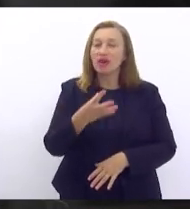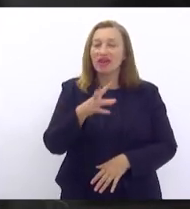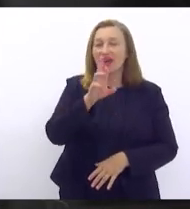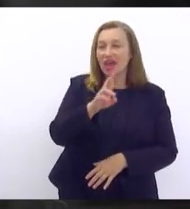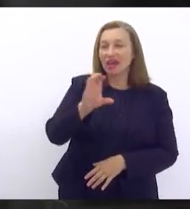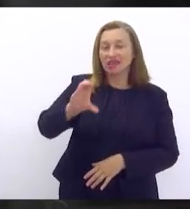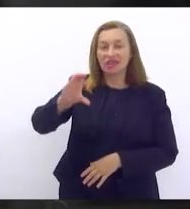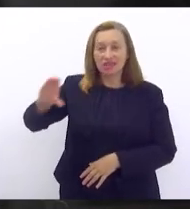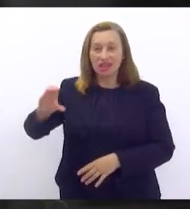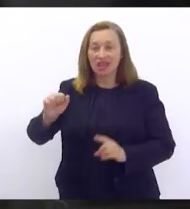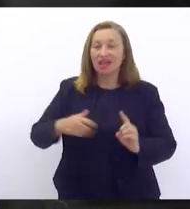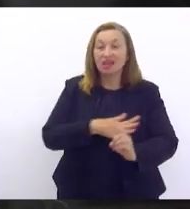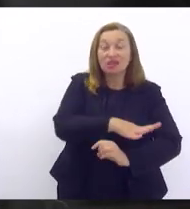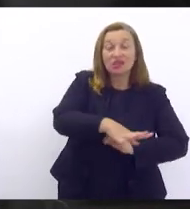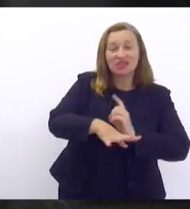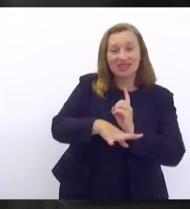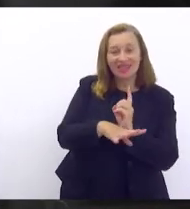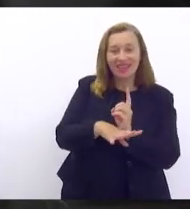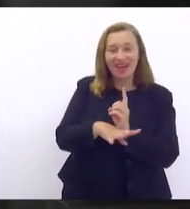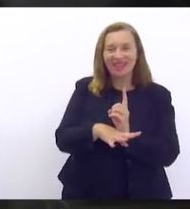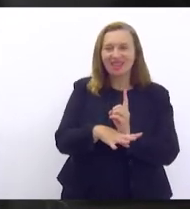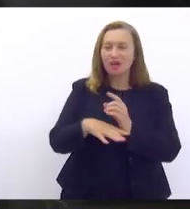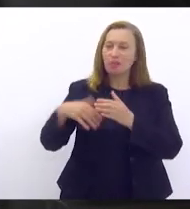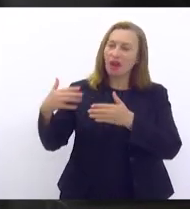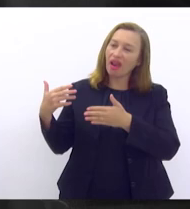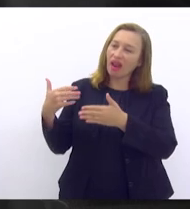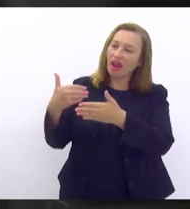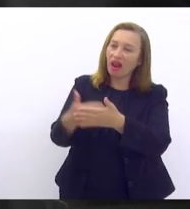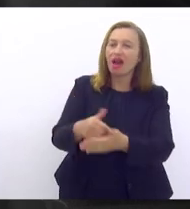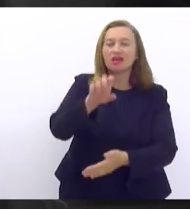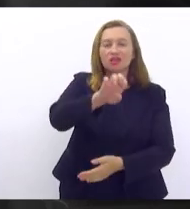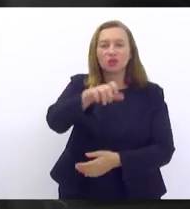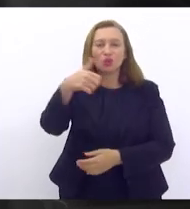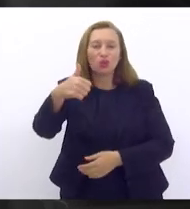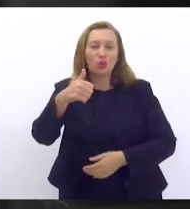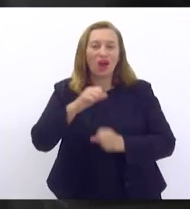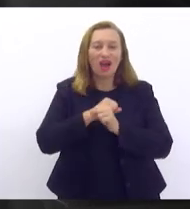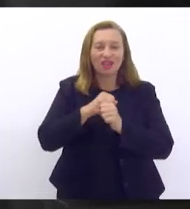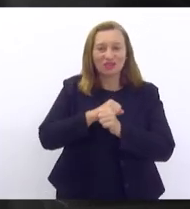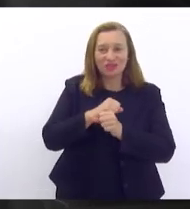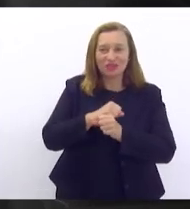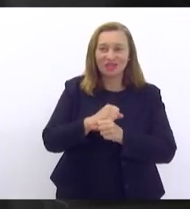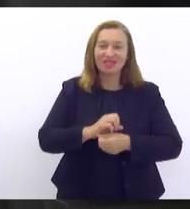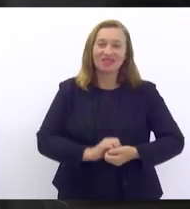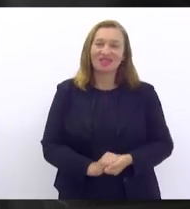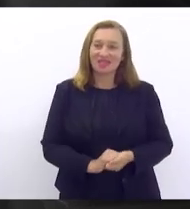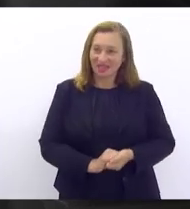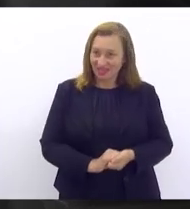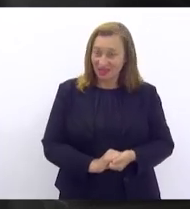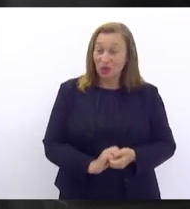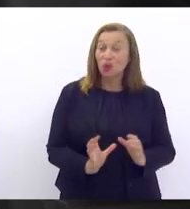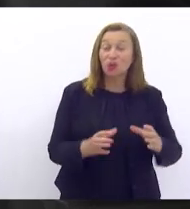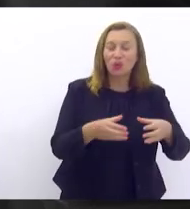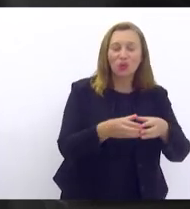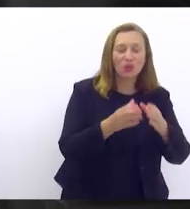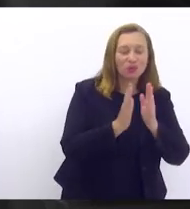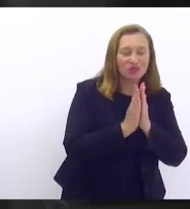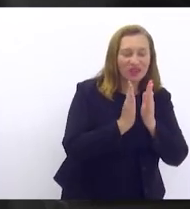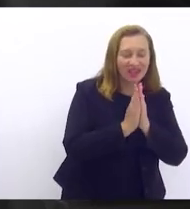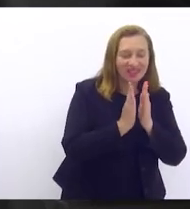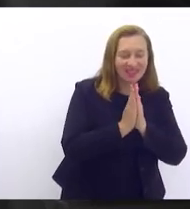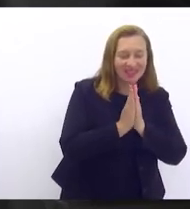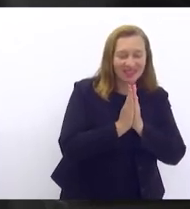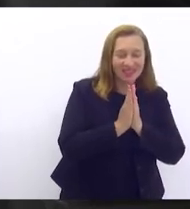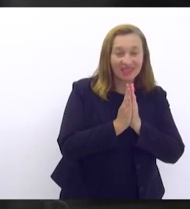à sociedade fluminense ao longo destes 51 anos, seja por meio de seus grupos de oração, que